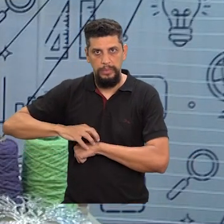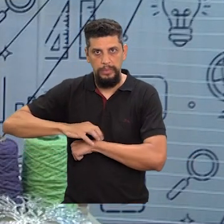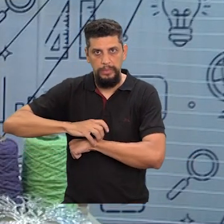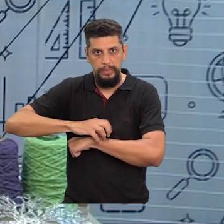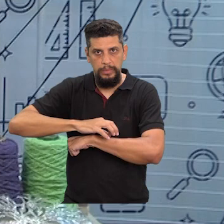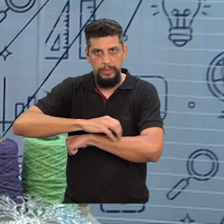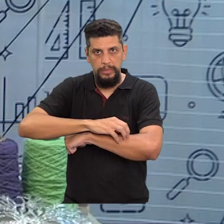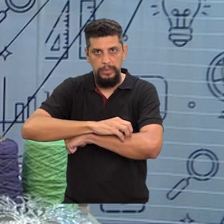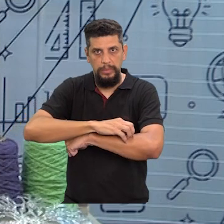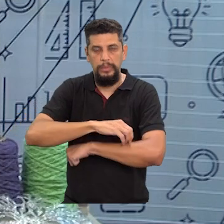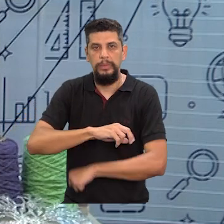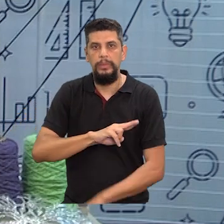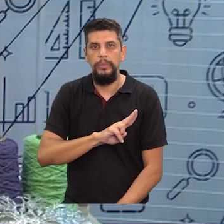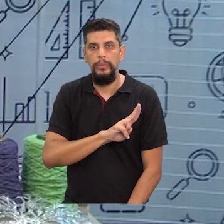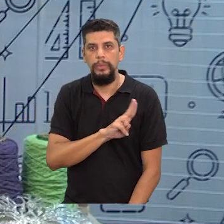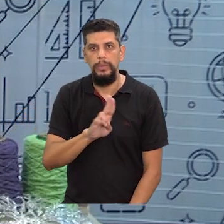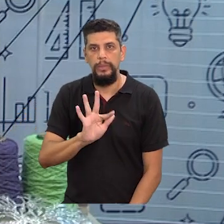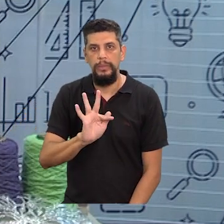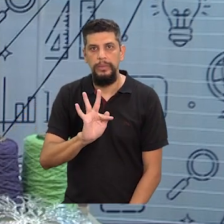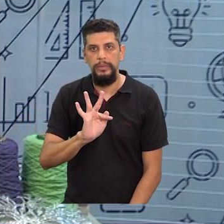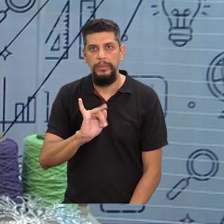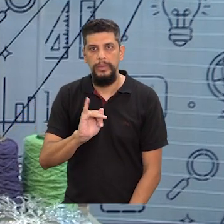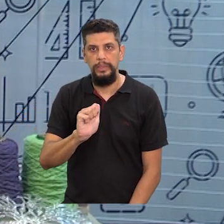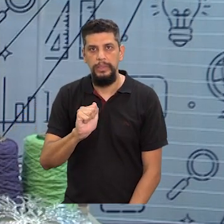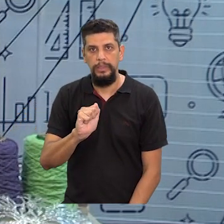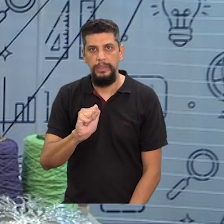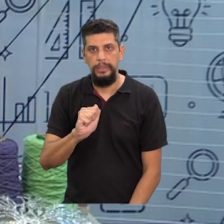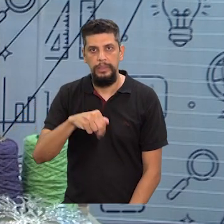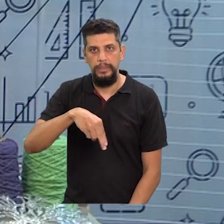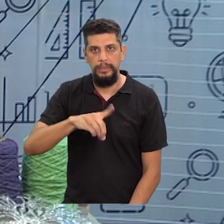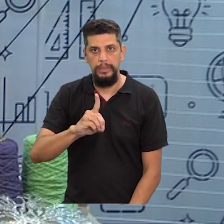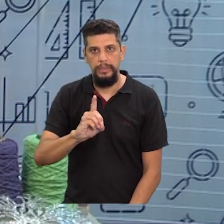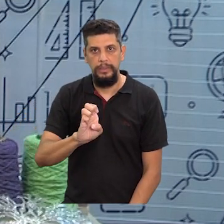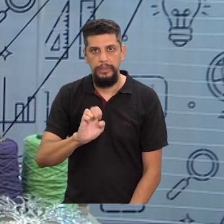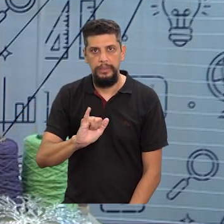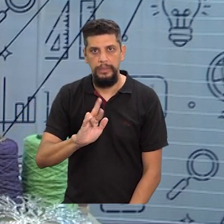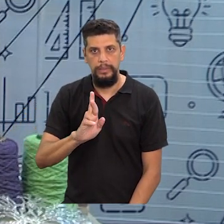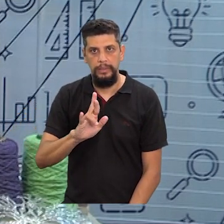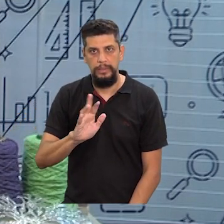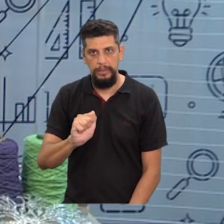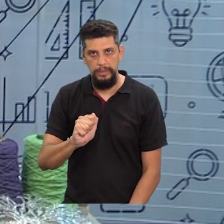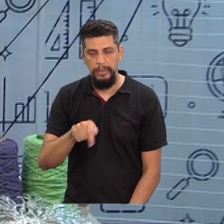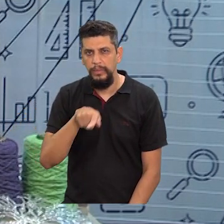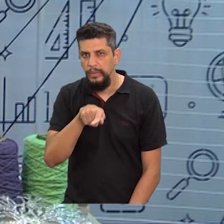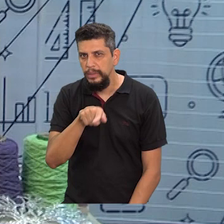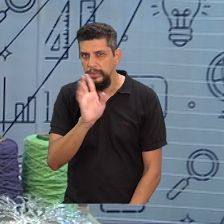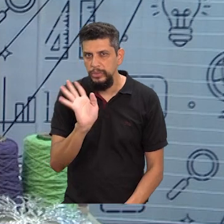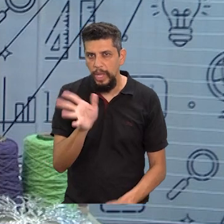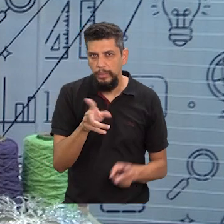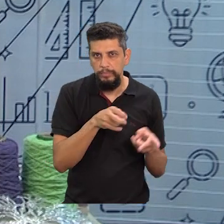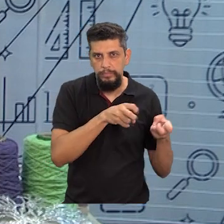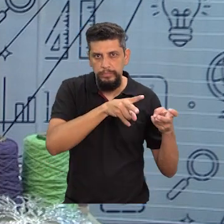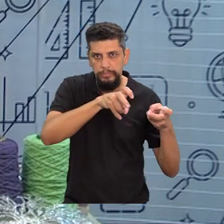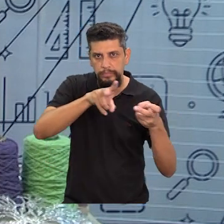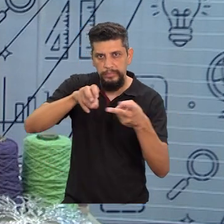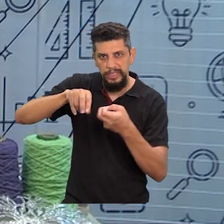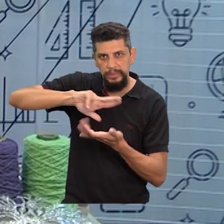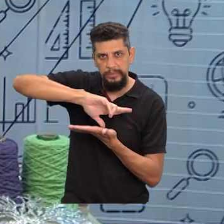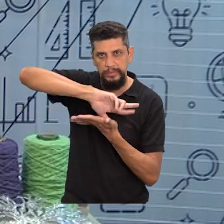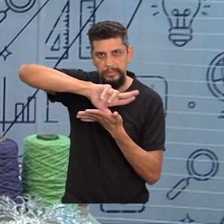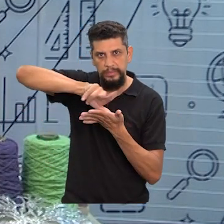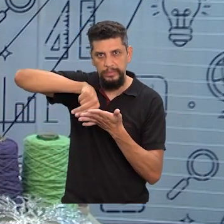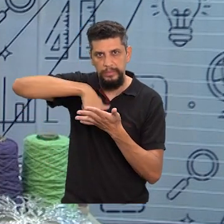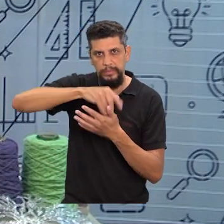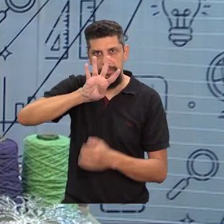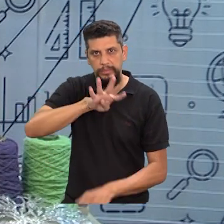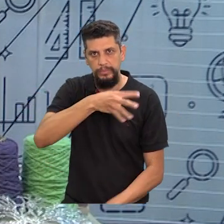chama fiandeira. Olha só, fiandeiras. Vamos ver. Então, olha só. Vocês já repararam que existem